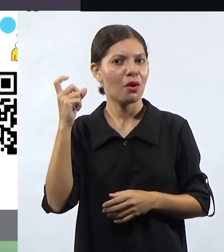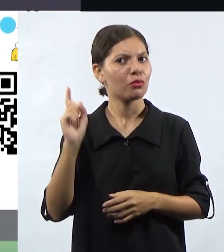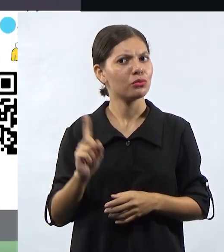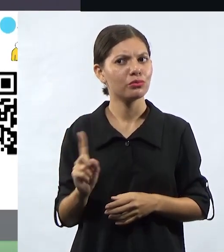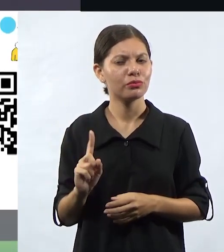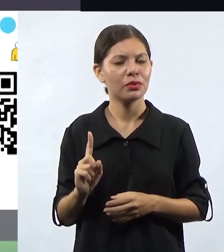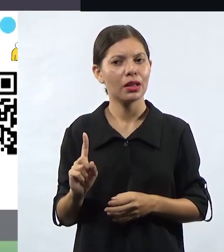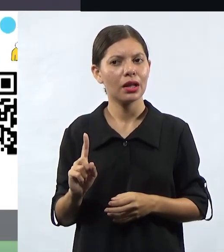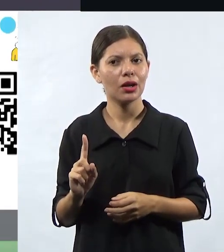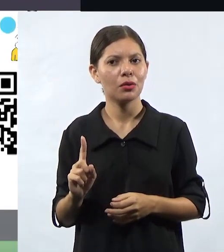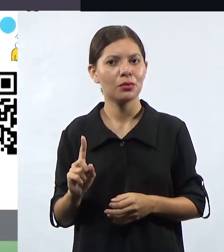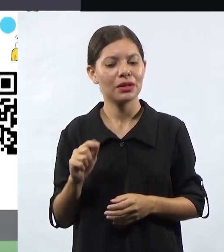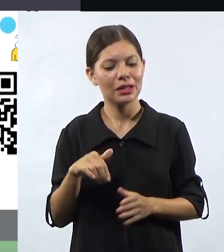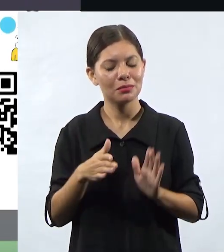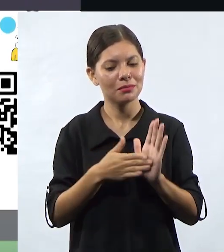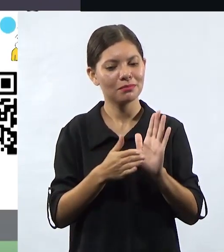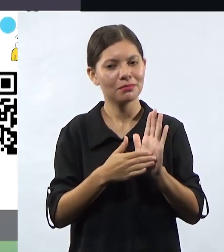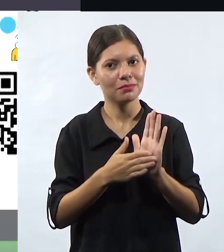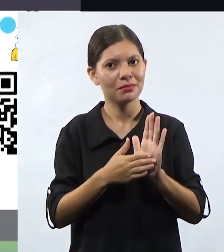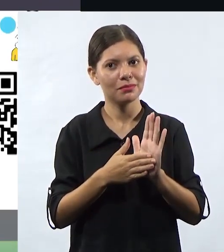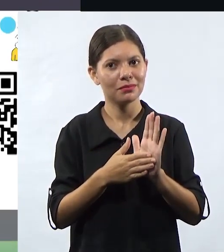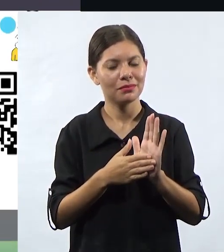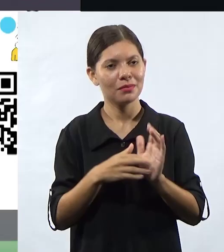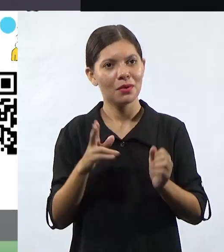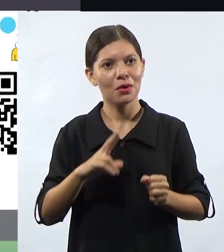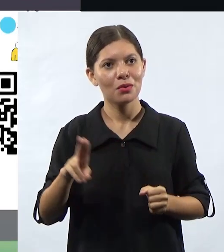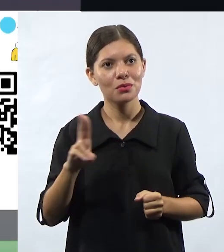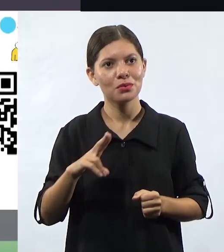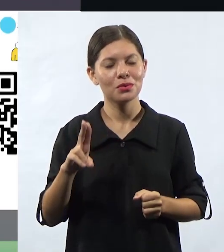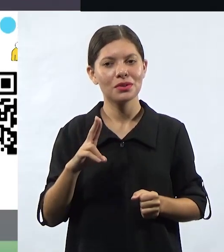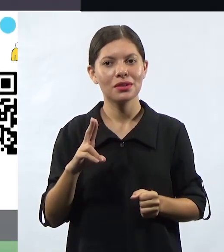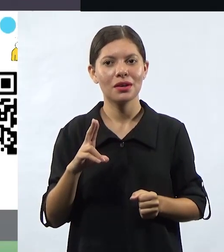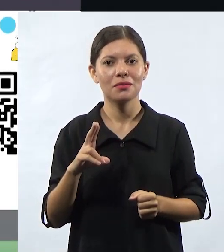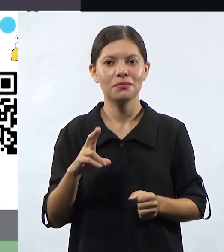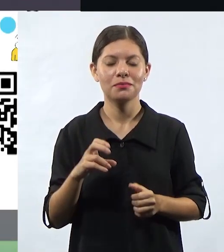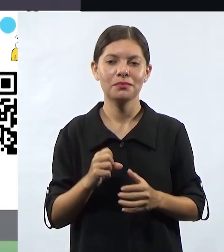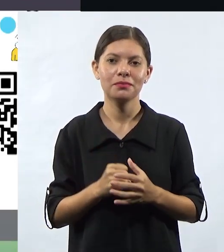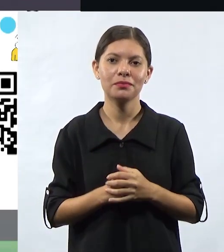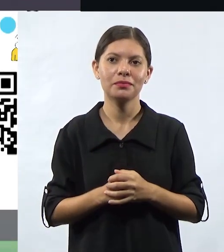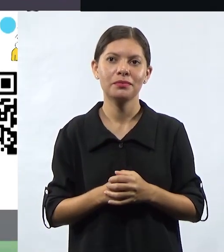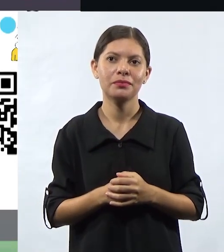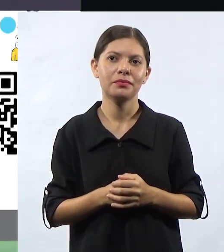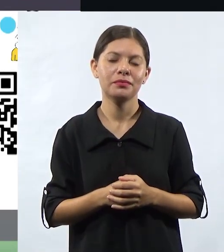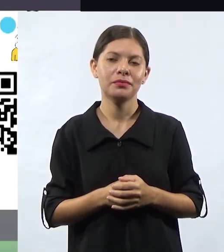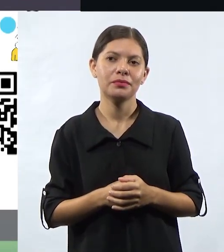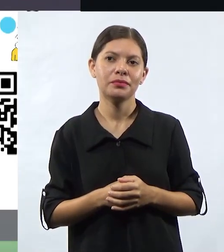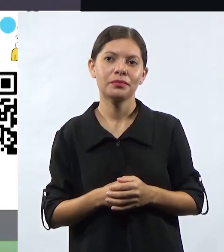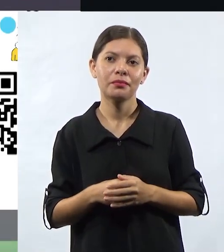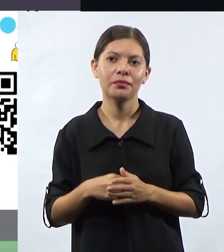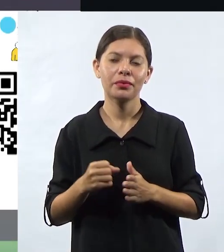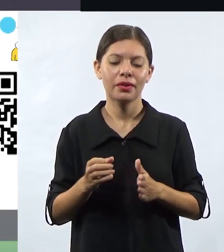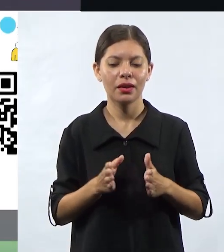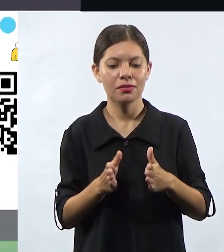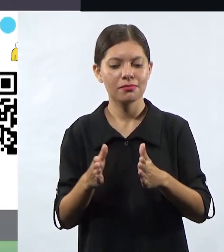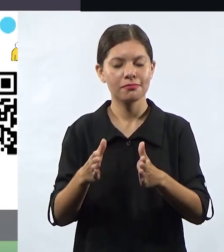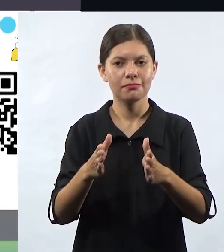o áudio pela proposta aqui, né, que a gente usa os microfones aqui no ambiente, mas aí ela é uma trilha